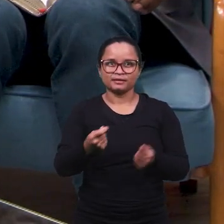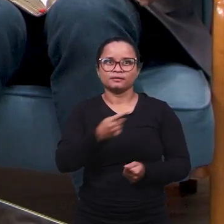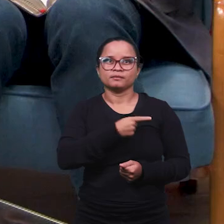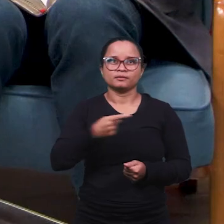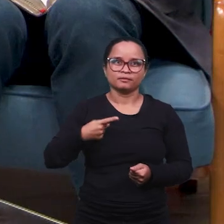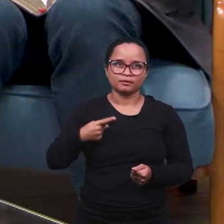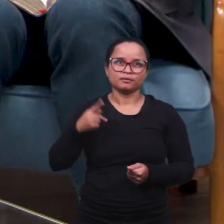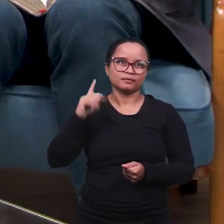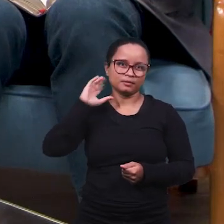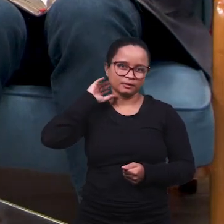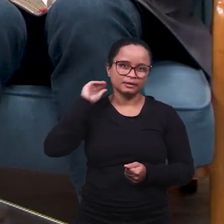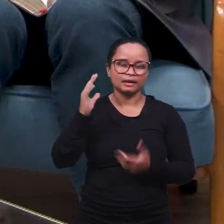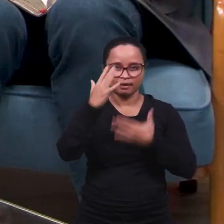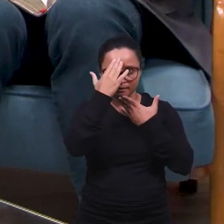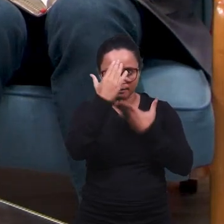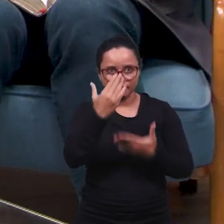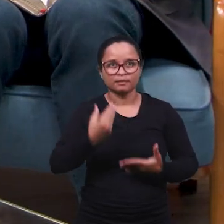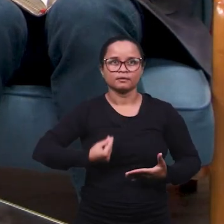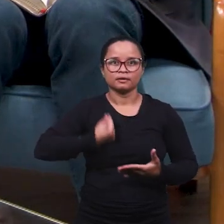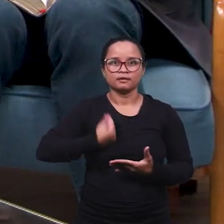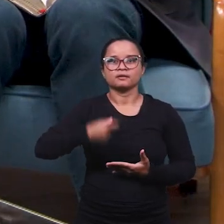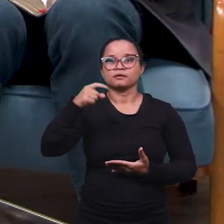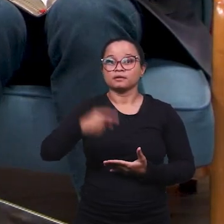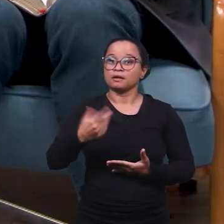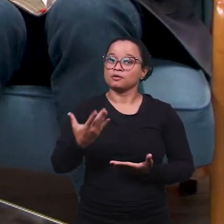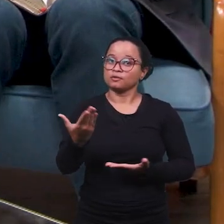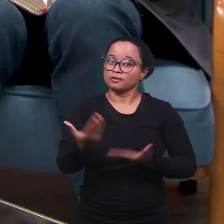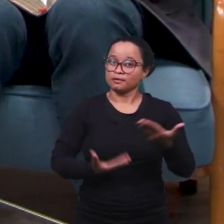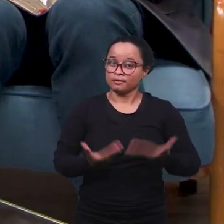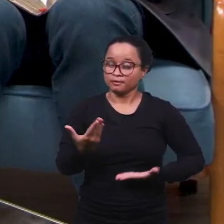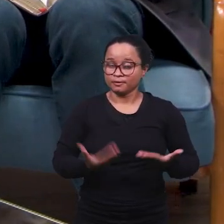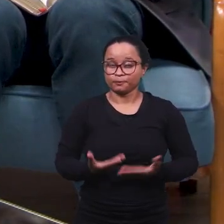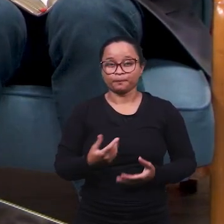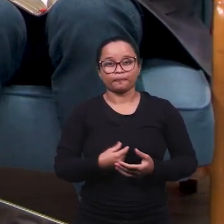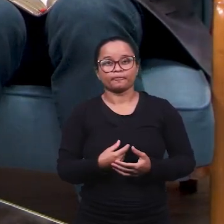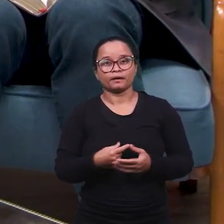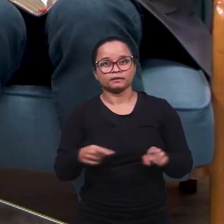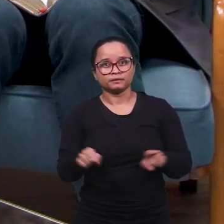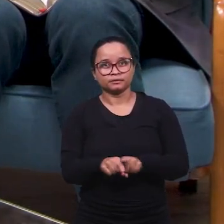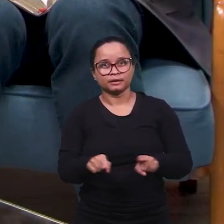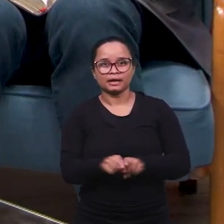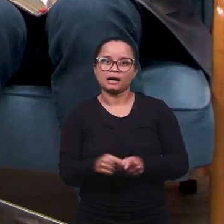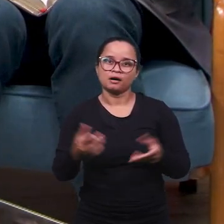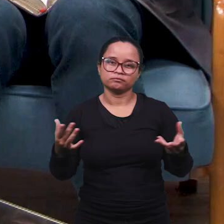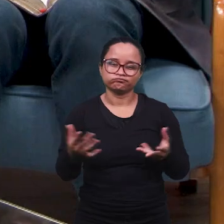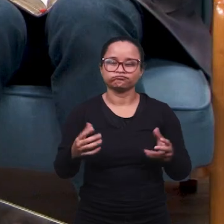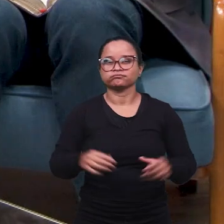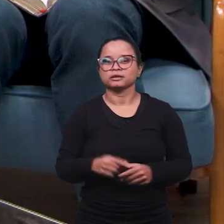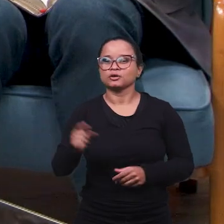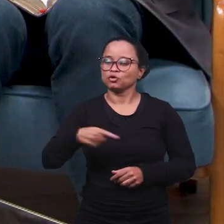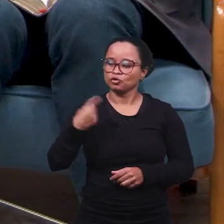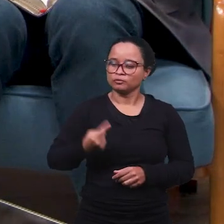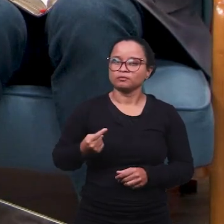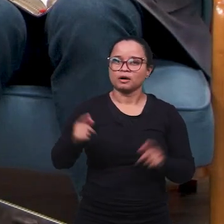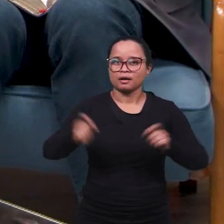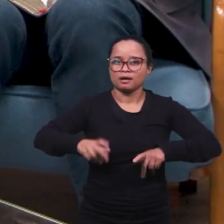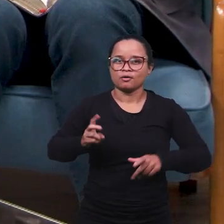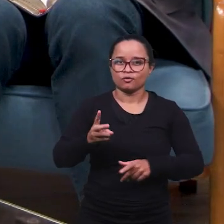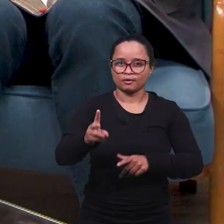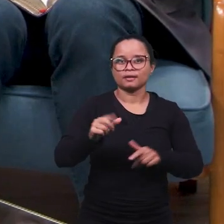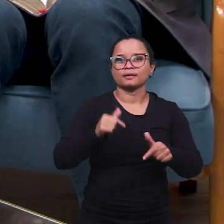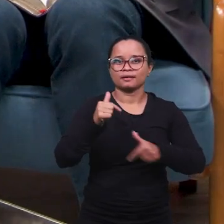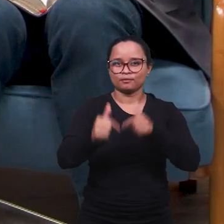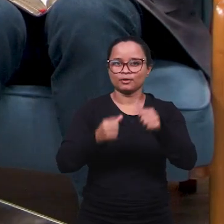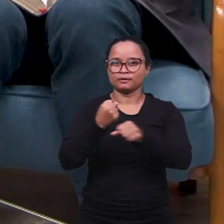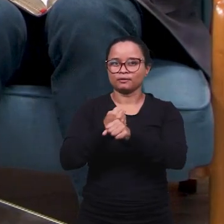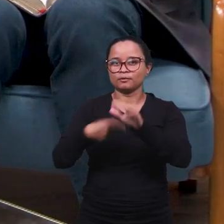maravilhoso. Pastor Bísio também, agradecer a presença aqui dos irmãos e esperamos que continuemos a cada